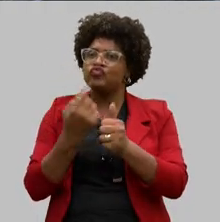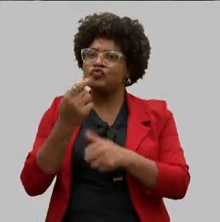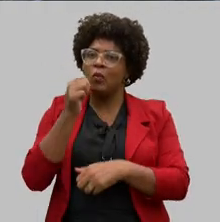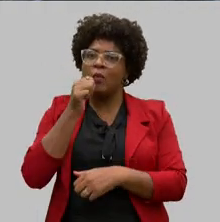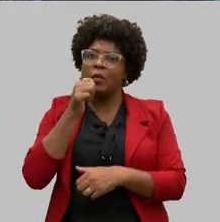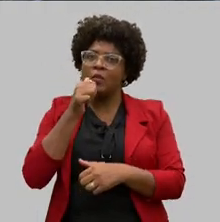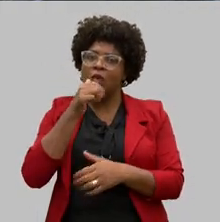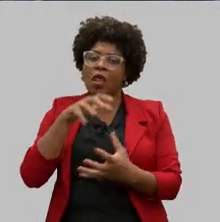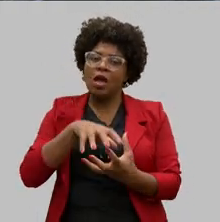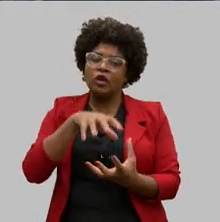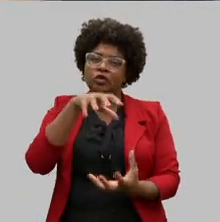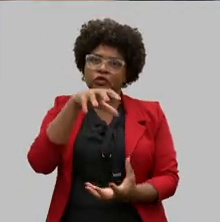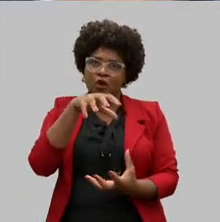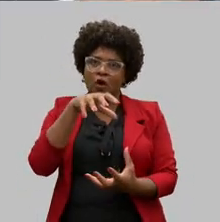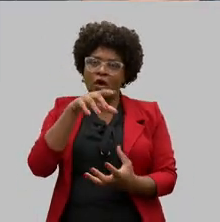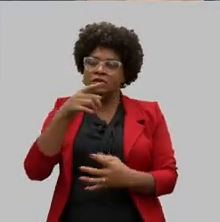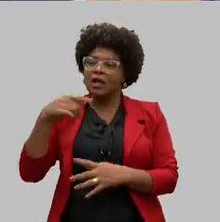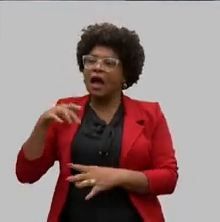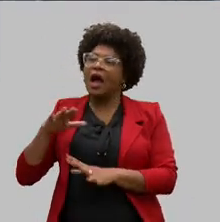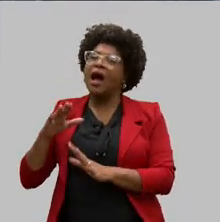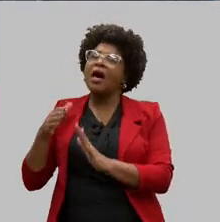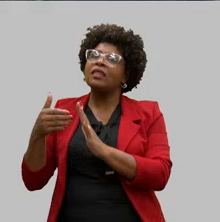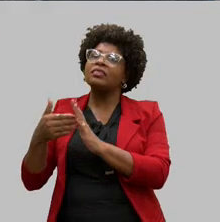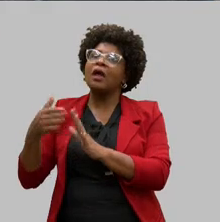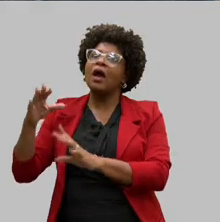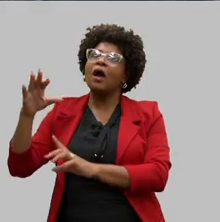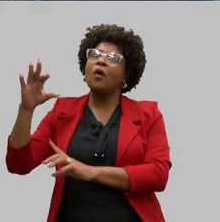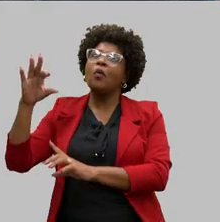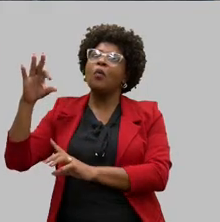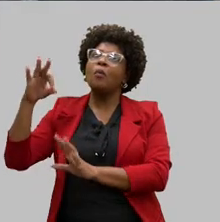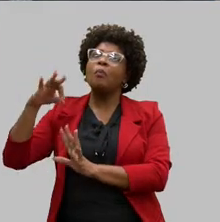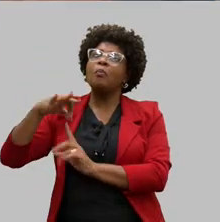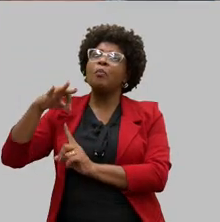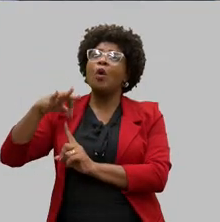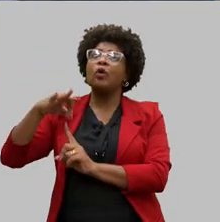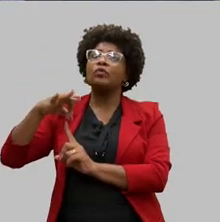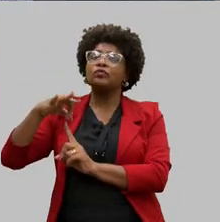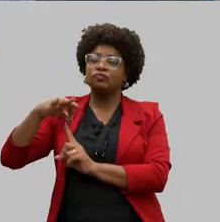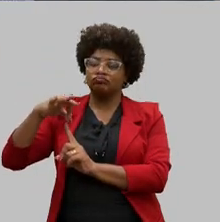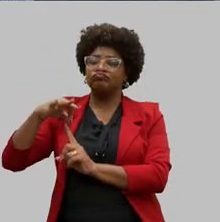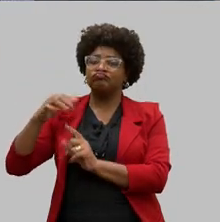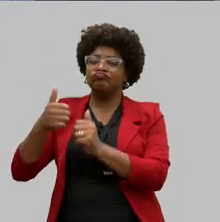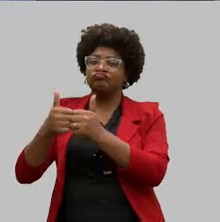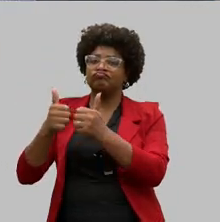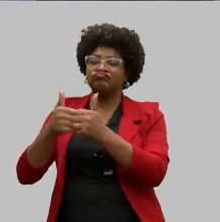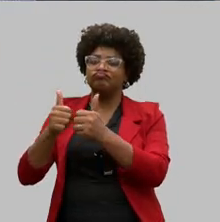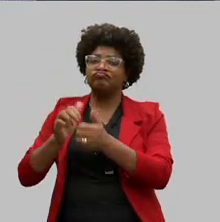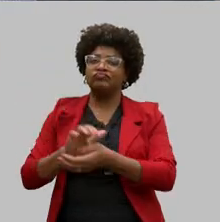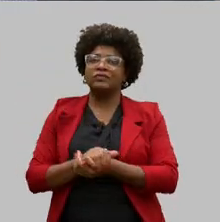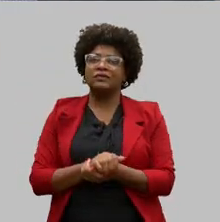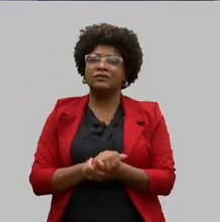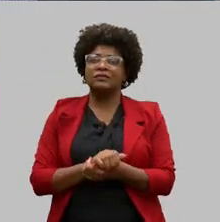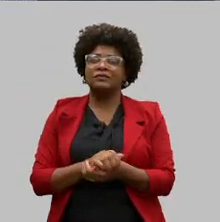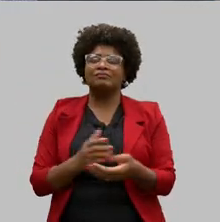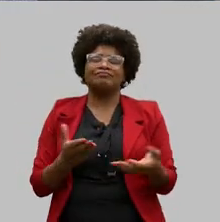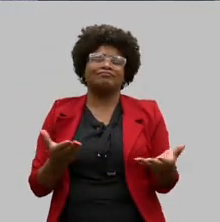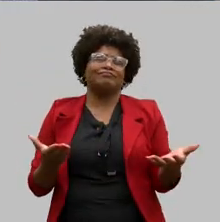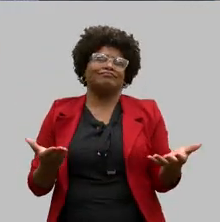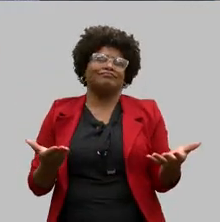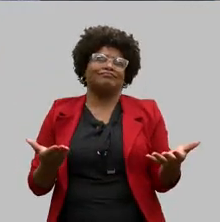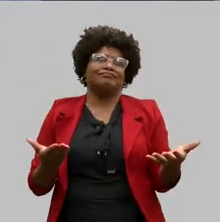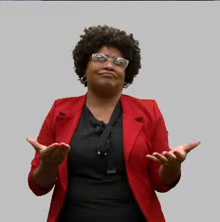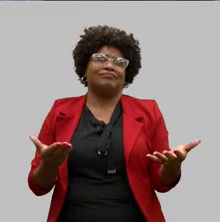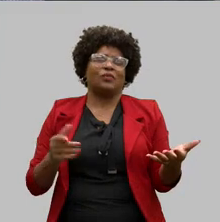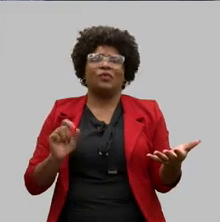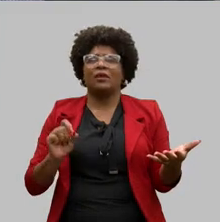pegar aparentemente seria o ponto de ônibus Pou aqui embaixo tinha um ponto de ônibus Olha gente é uma covardia o que a